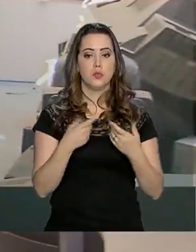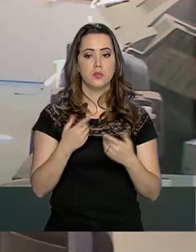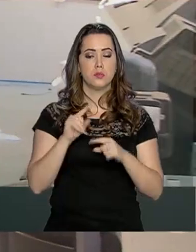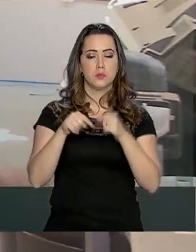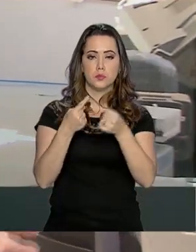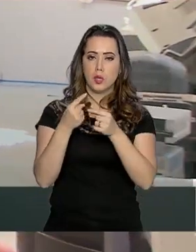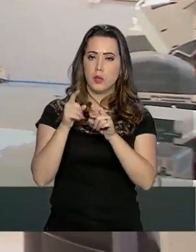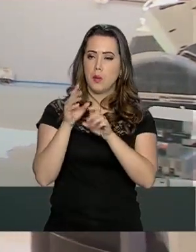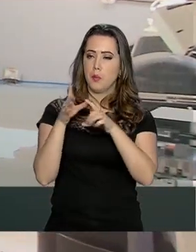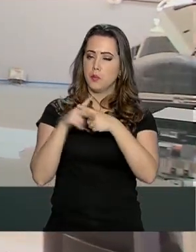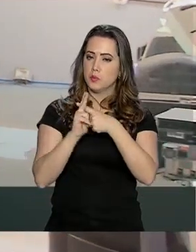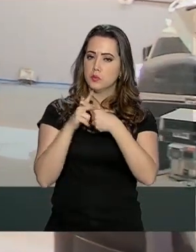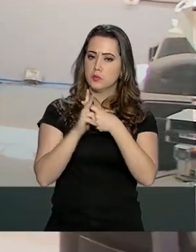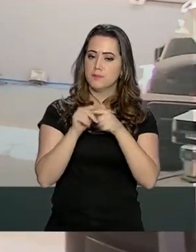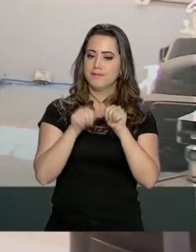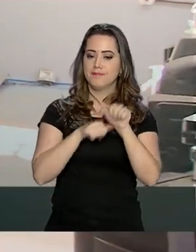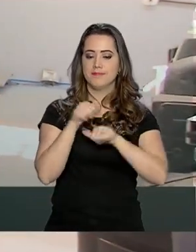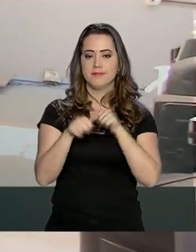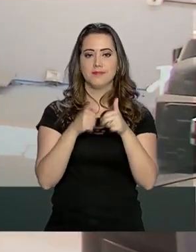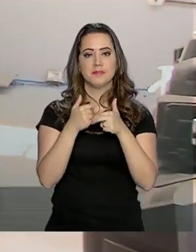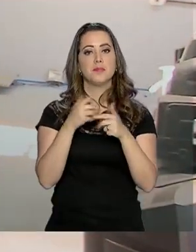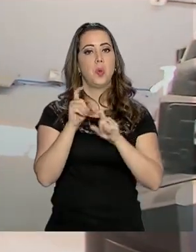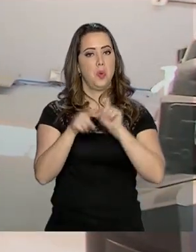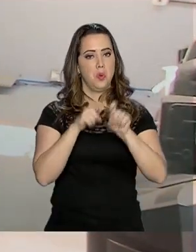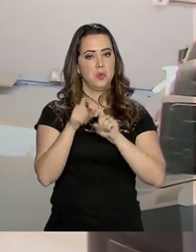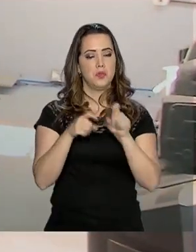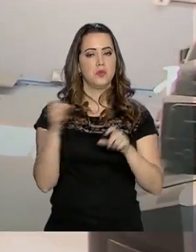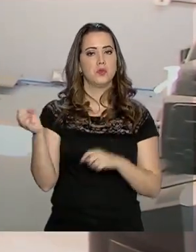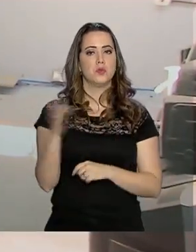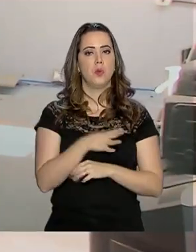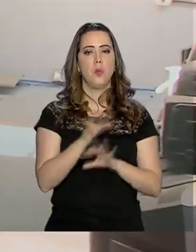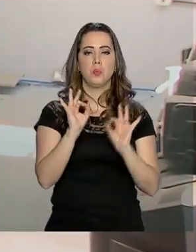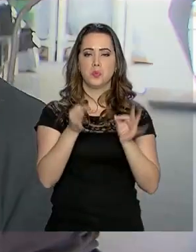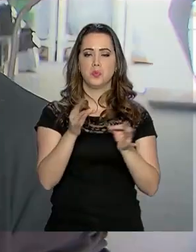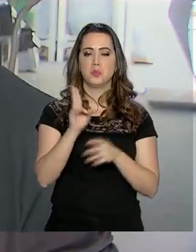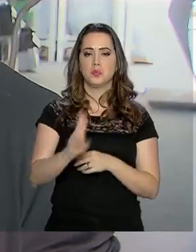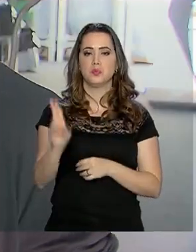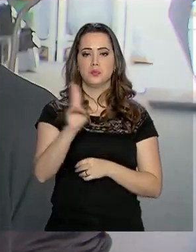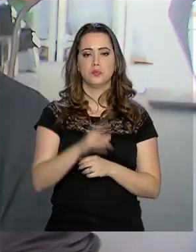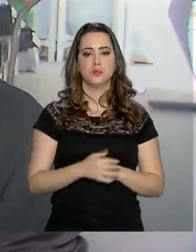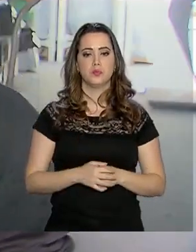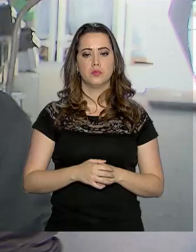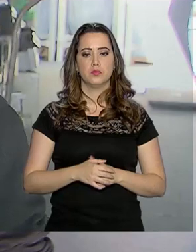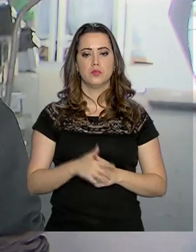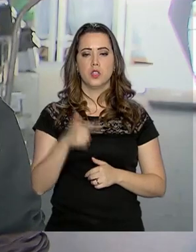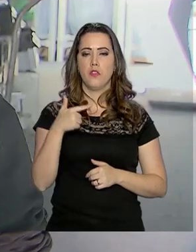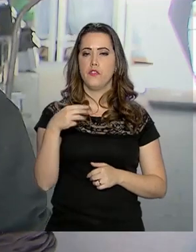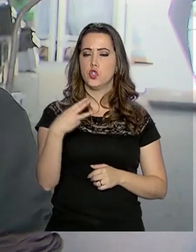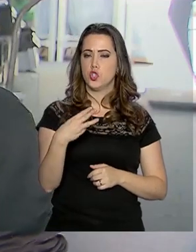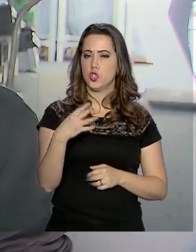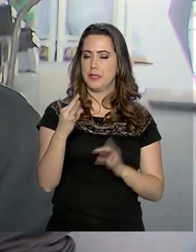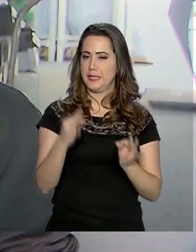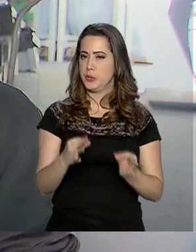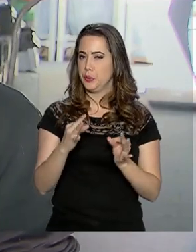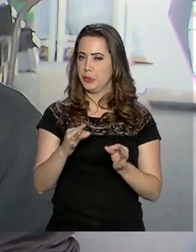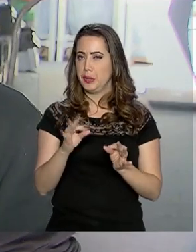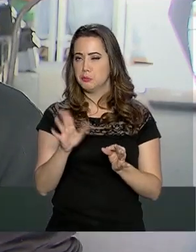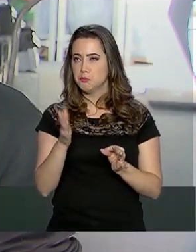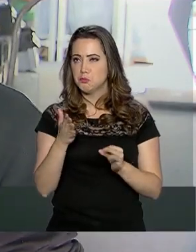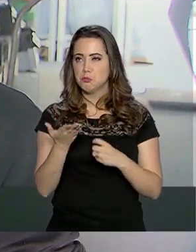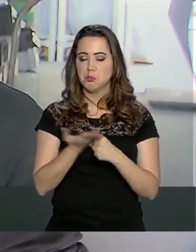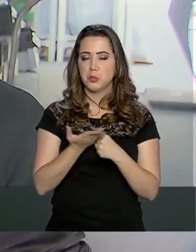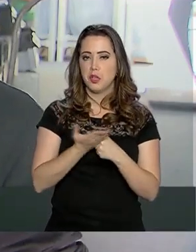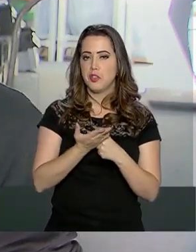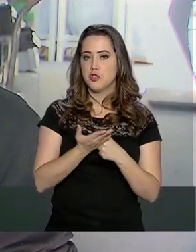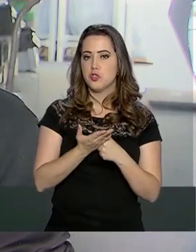depois de recondicionados se transforma em máquinas novas prontas para o uso dessas 23 toneladas em média nós